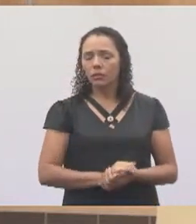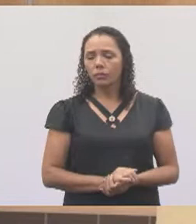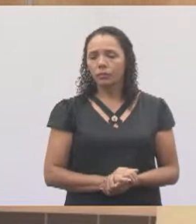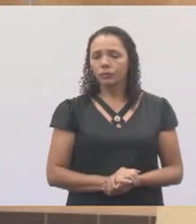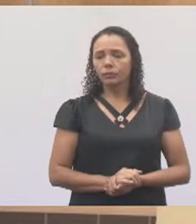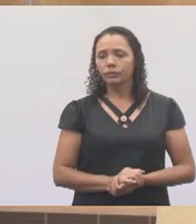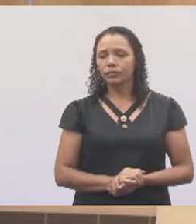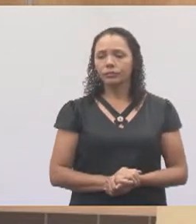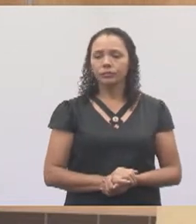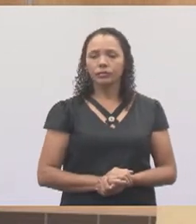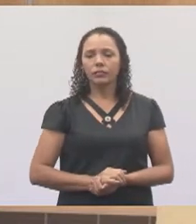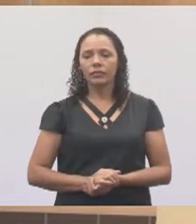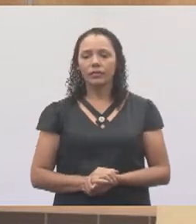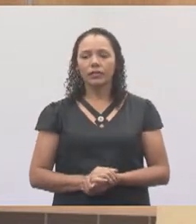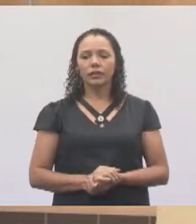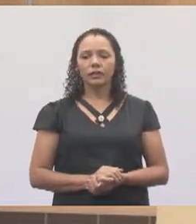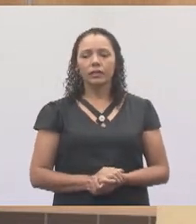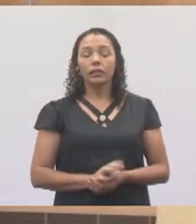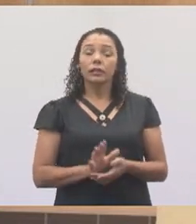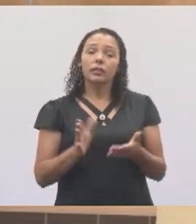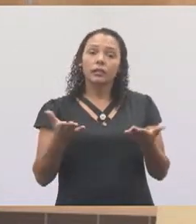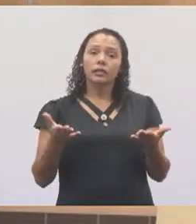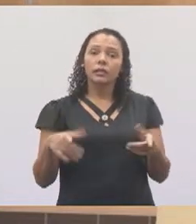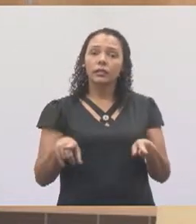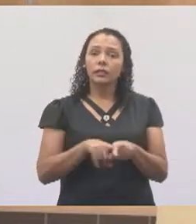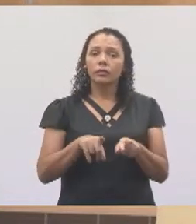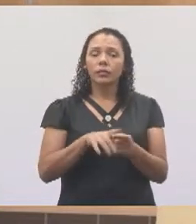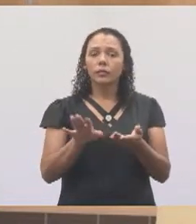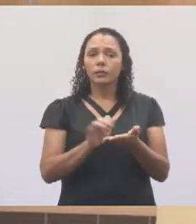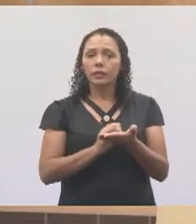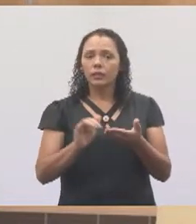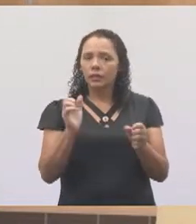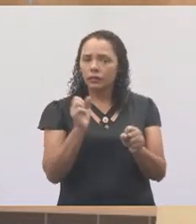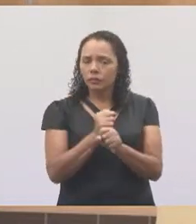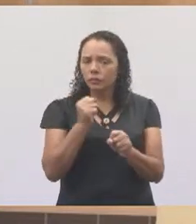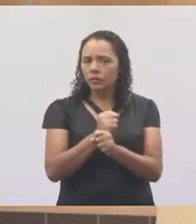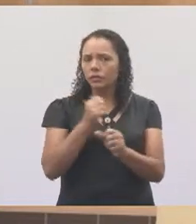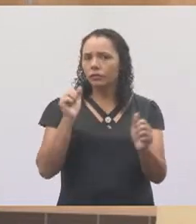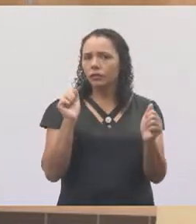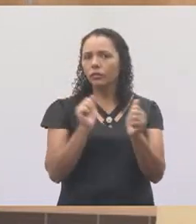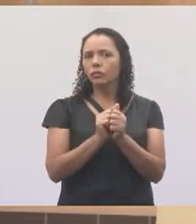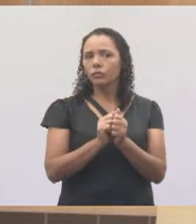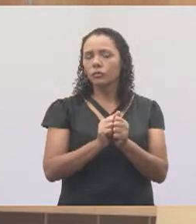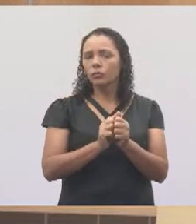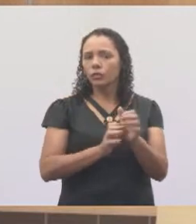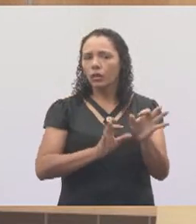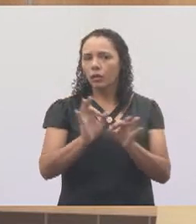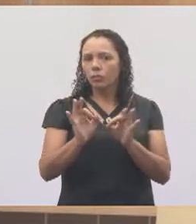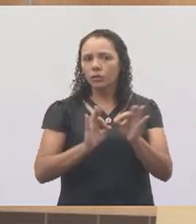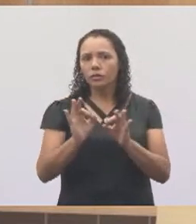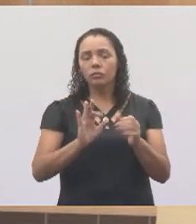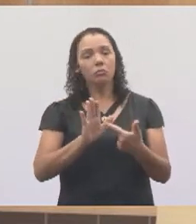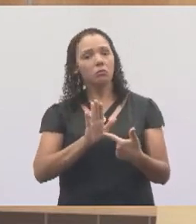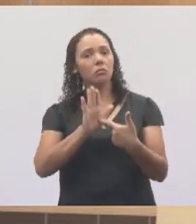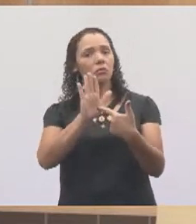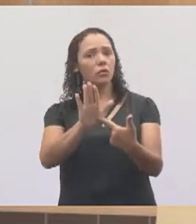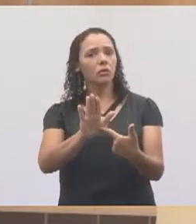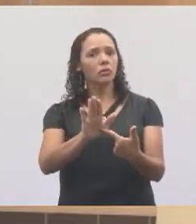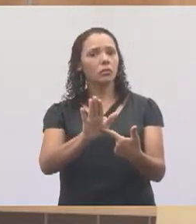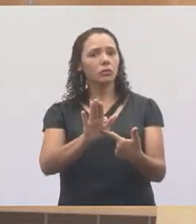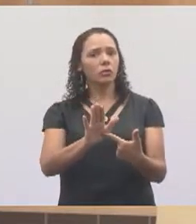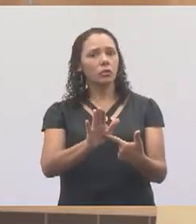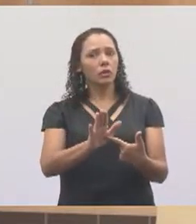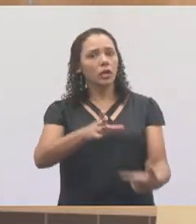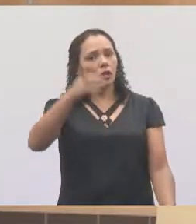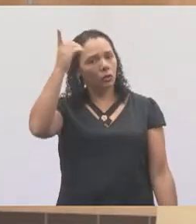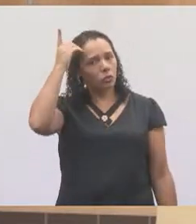na época, o secretário do Infra, junto ao planejamento, mostrou que esse proprietário